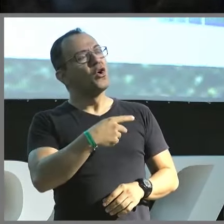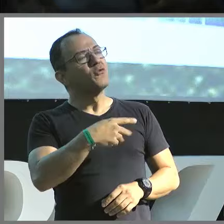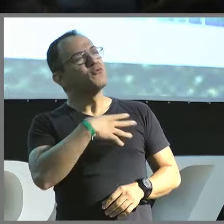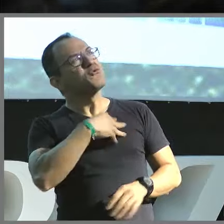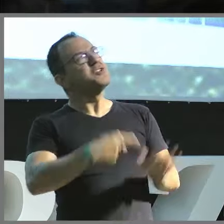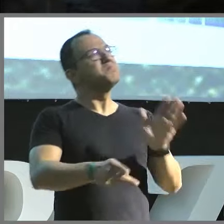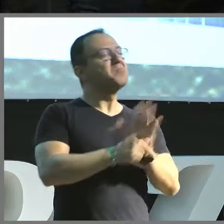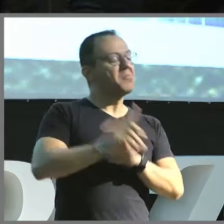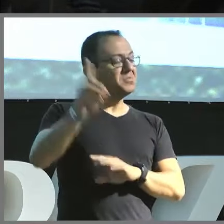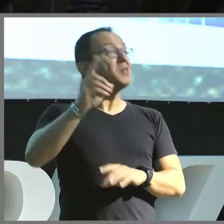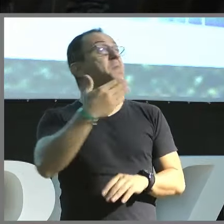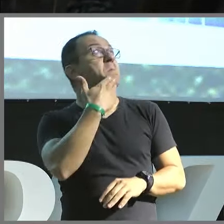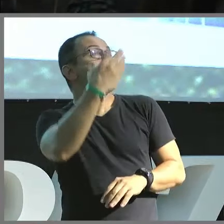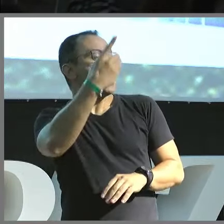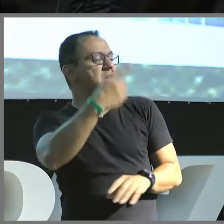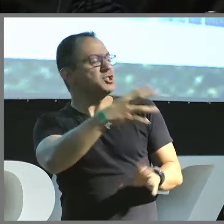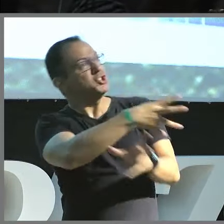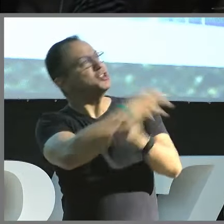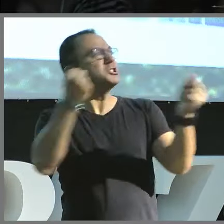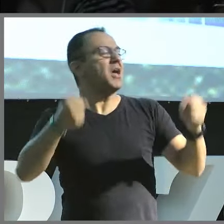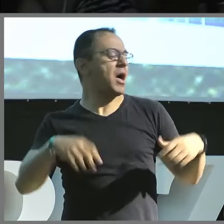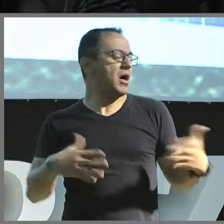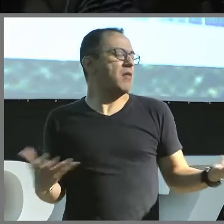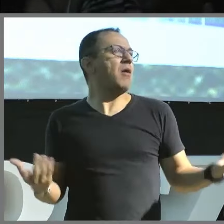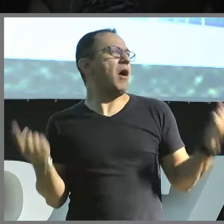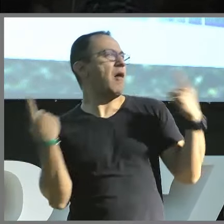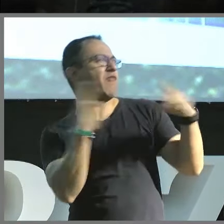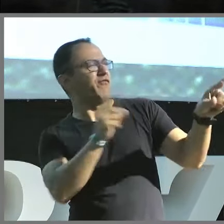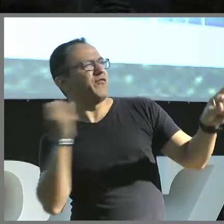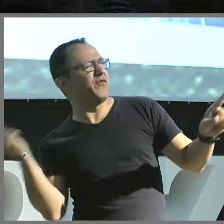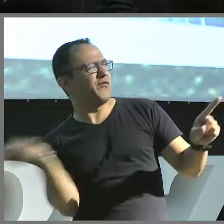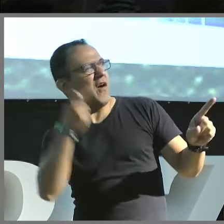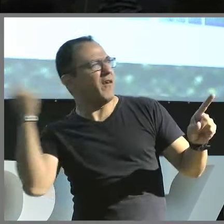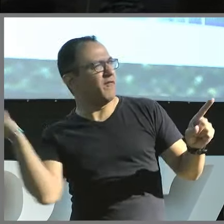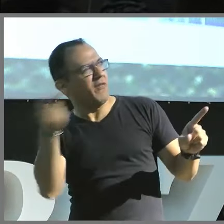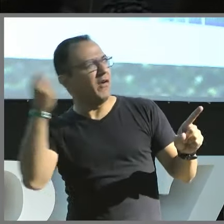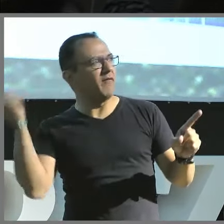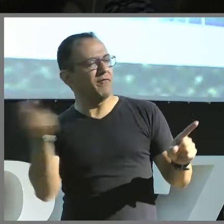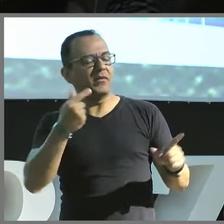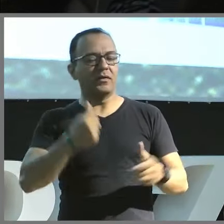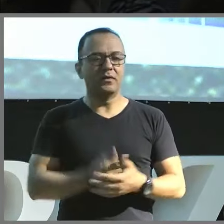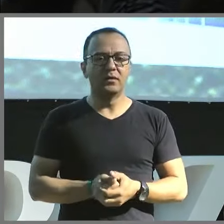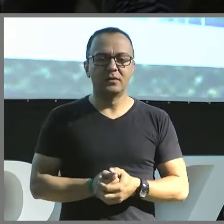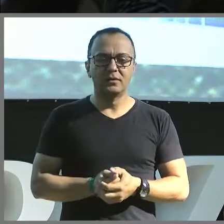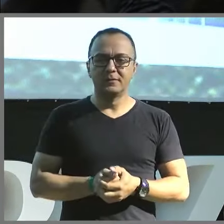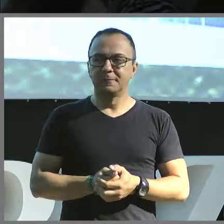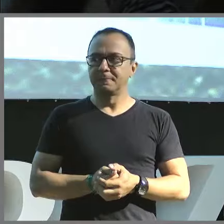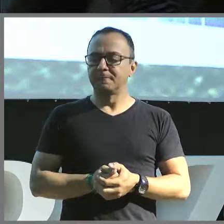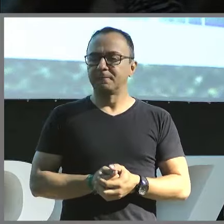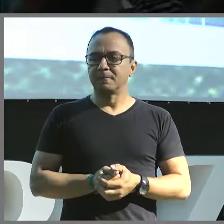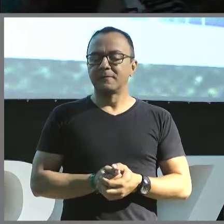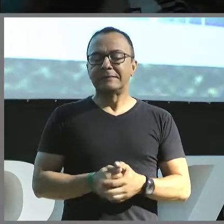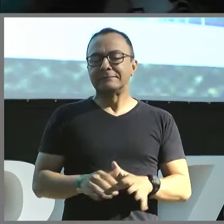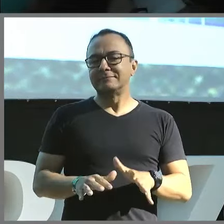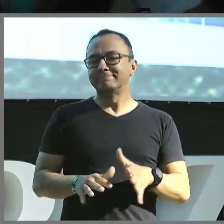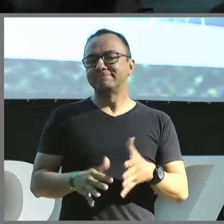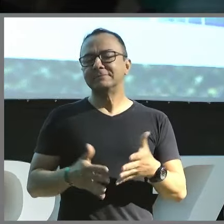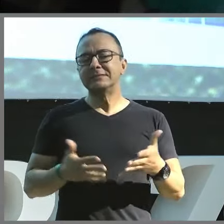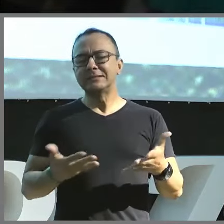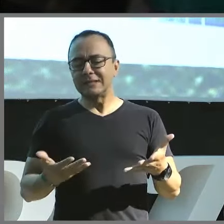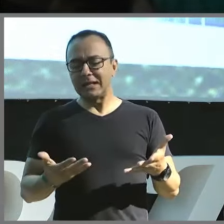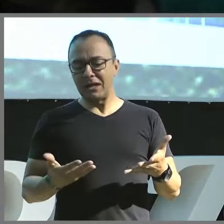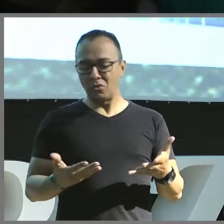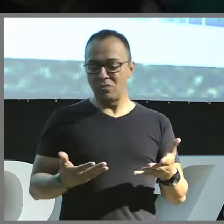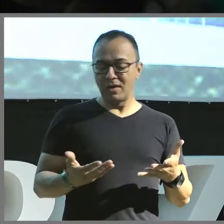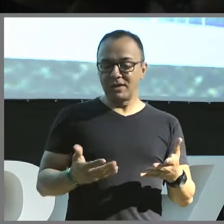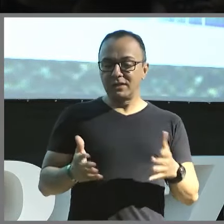daí. Era o escárnio. E diante dessa condição tão primária